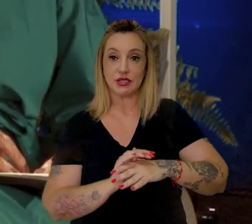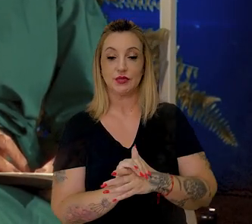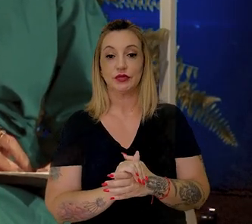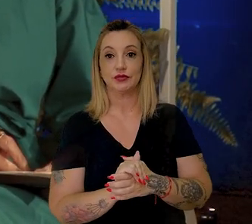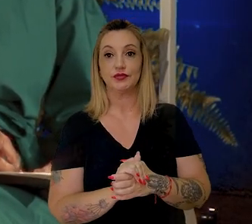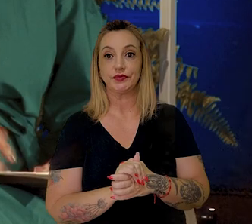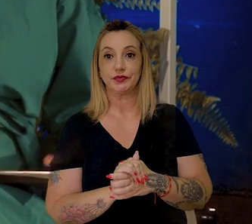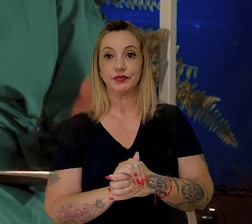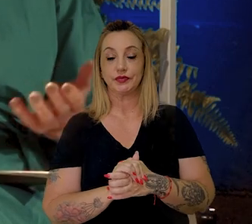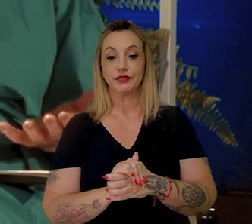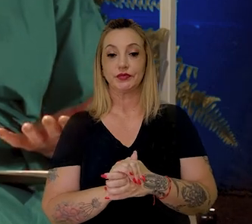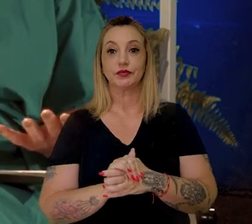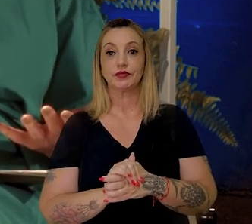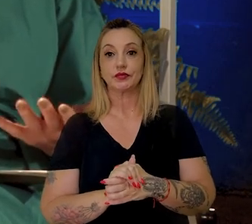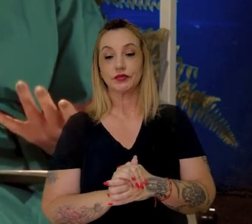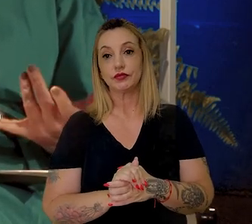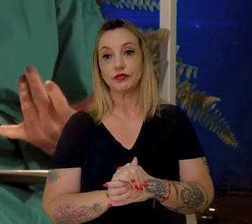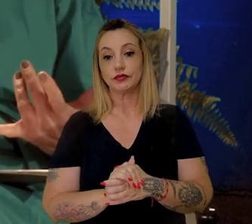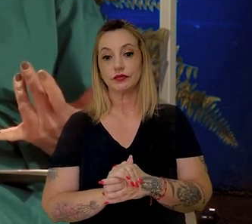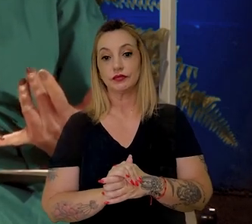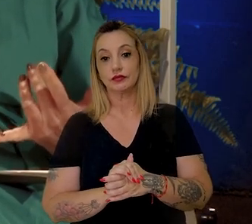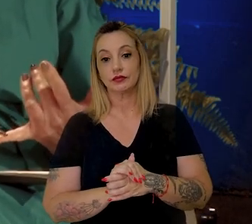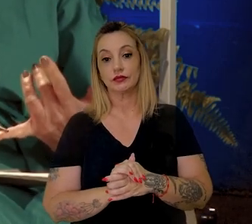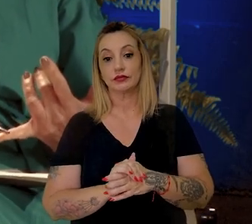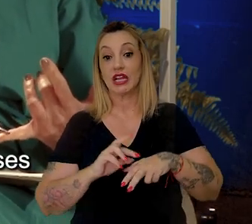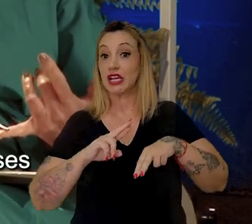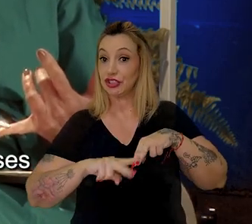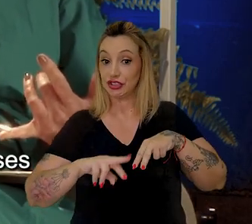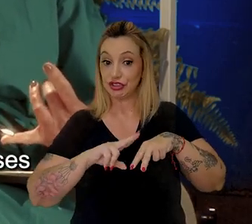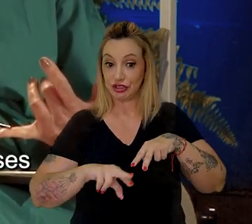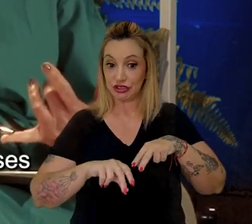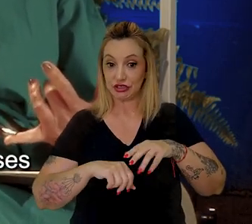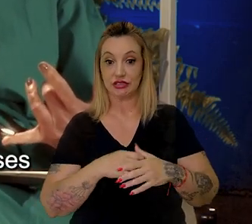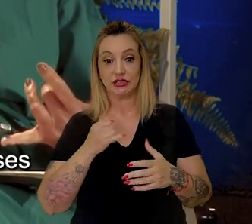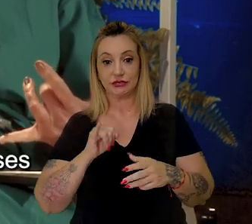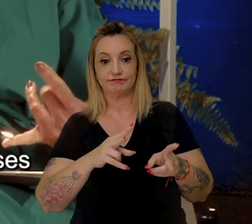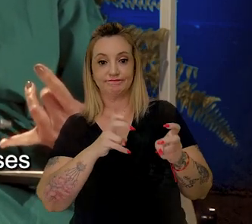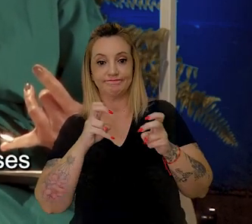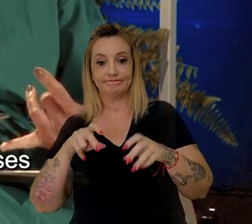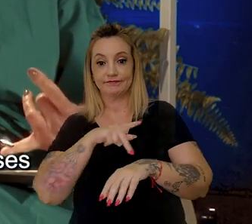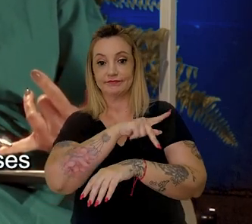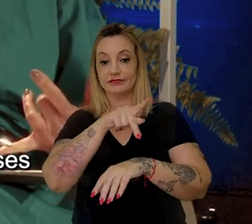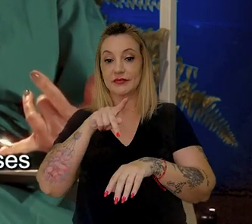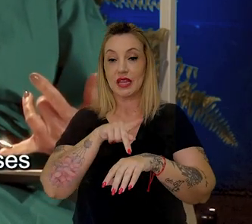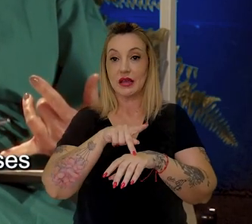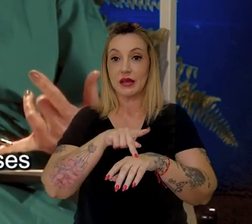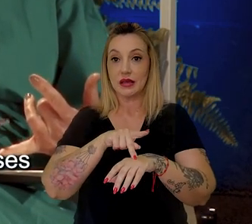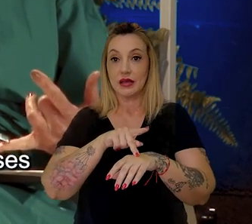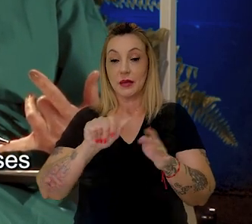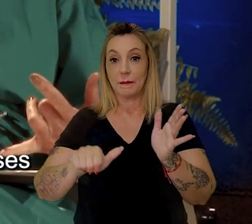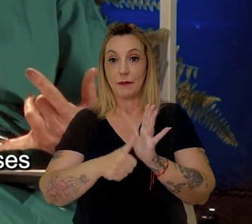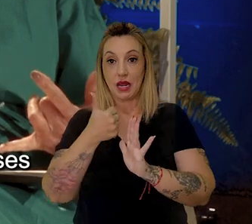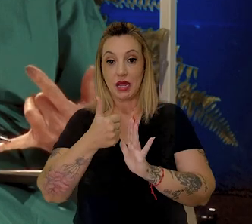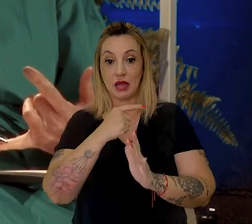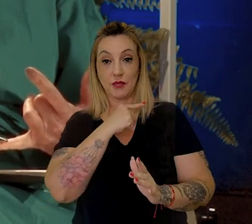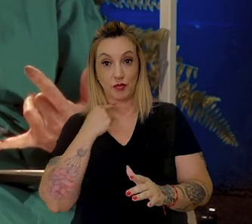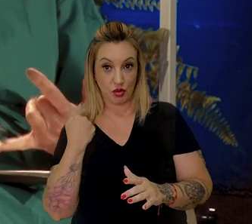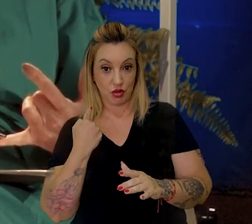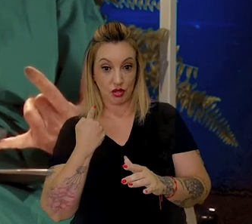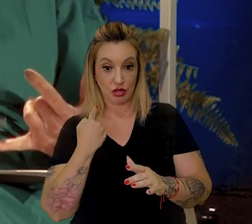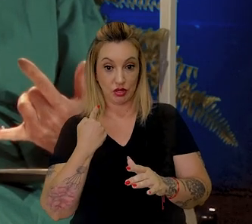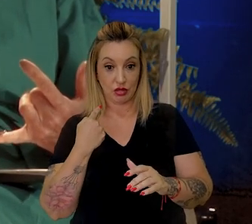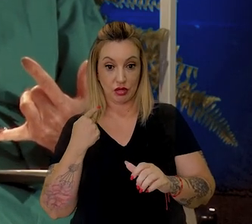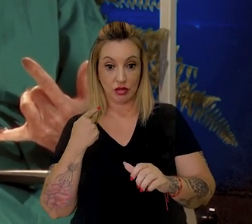ambiental eh eh e questão de gênero hoje Se vocês olharem tem países onde asos primeiros am